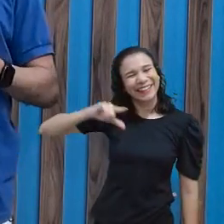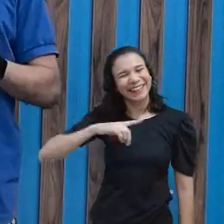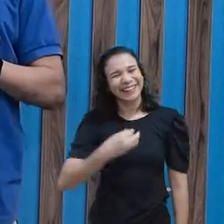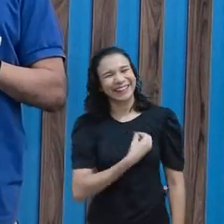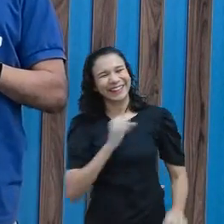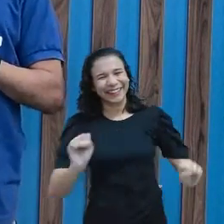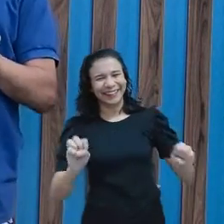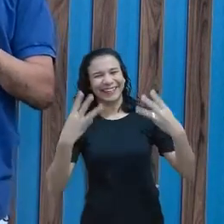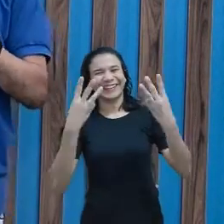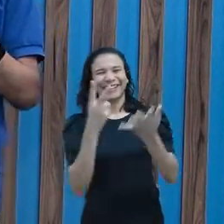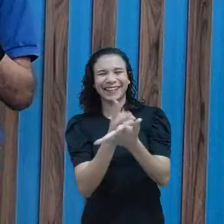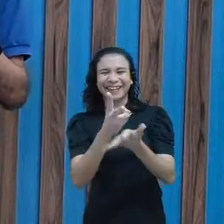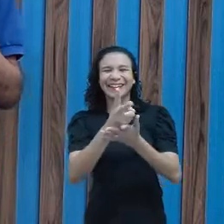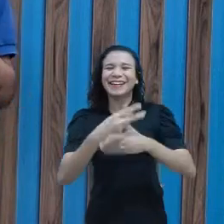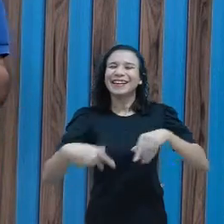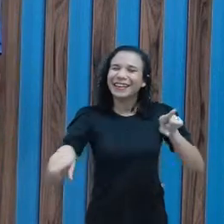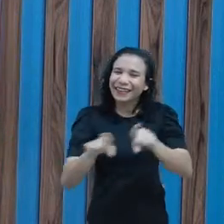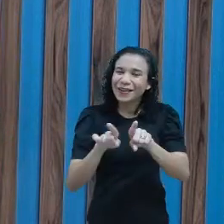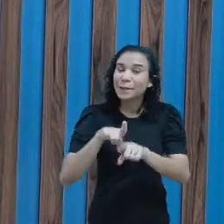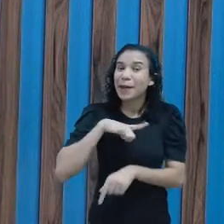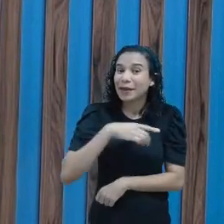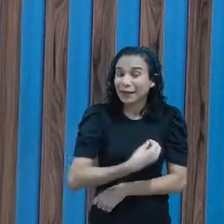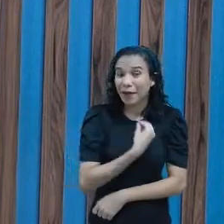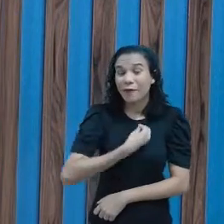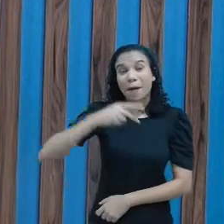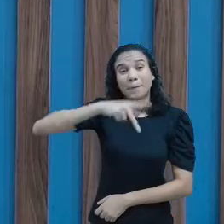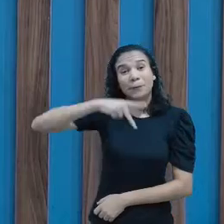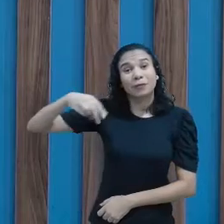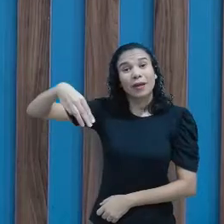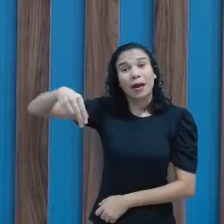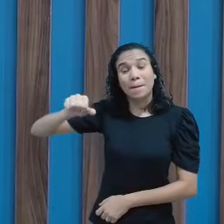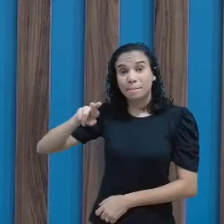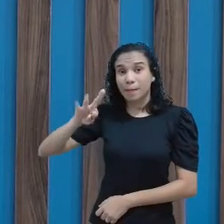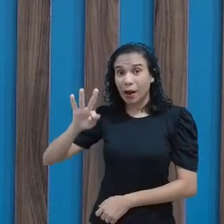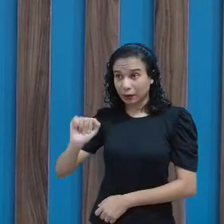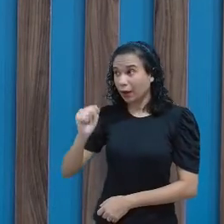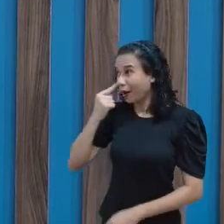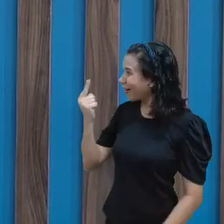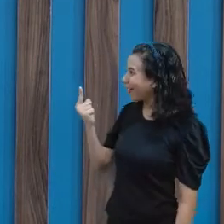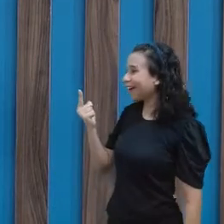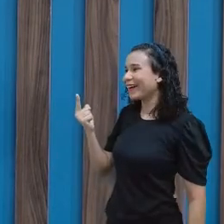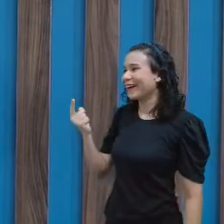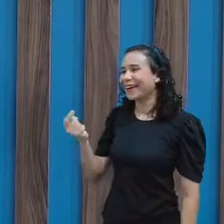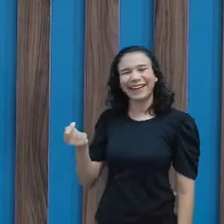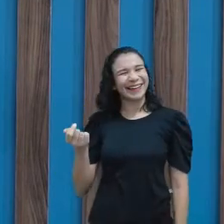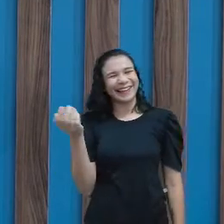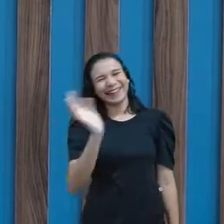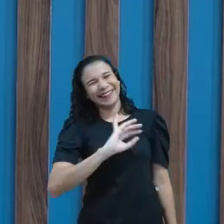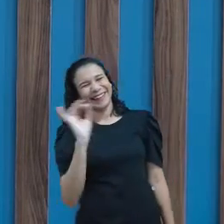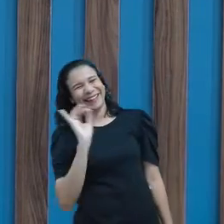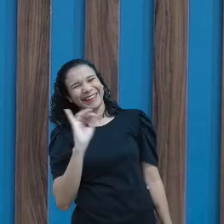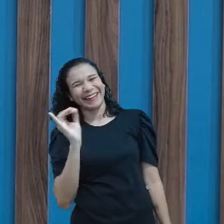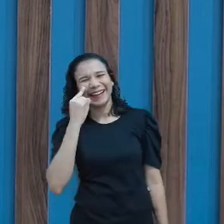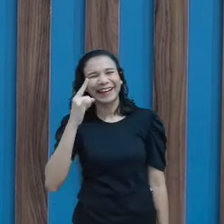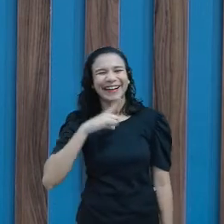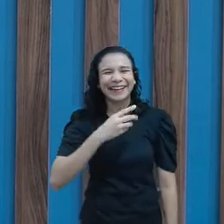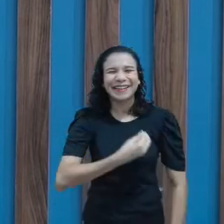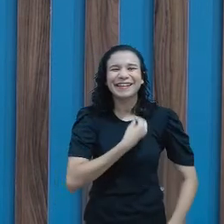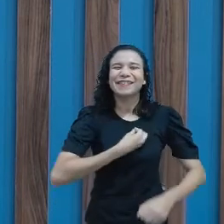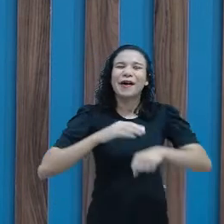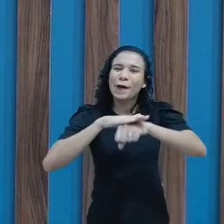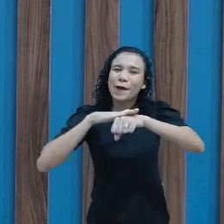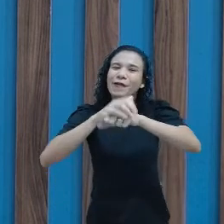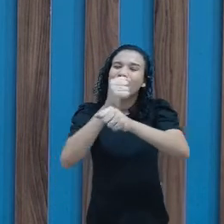bola, dando aquele show. Também vai estar a presença de Marta Lopes, já ela vai... Olha aí, ó. Eita, apareceu. Olha aí, ela vai estar falando